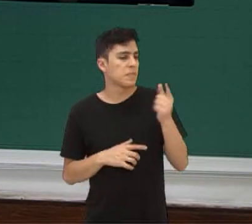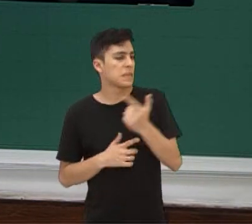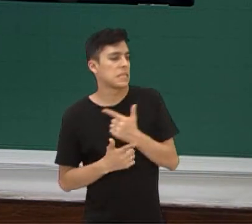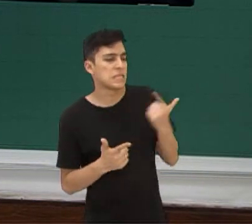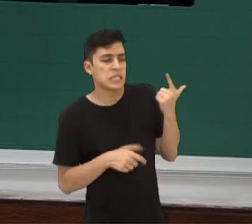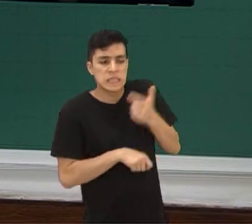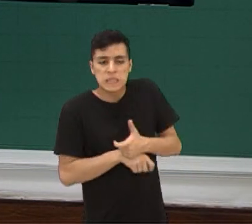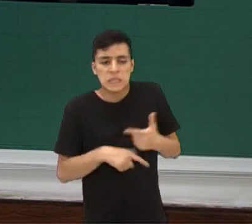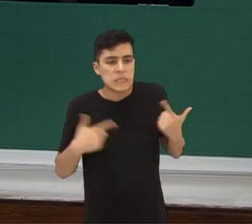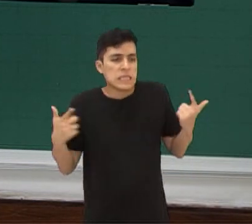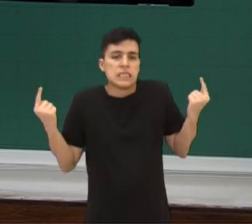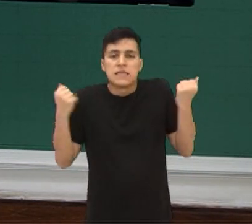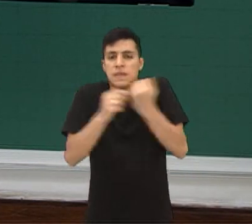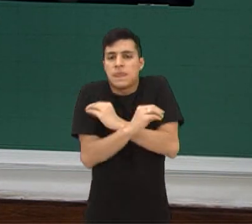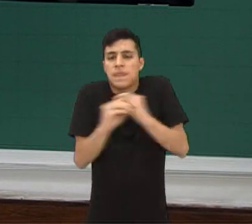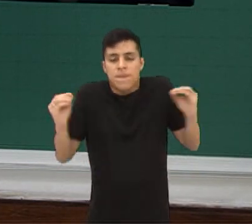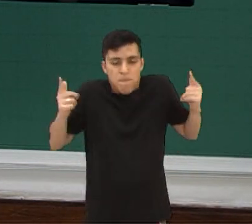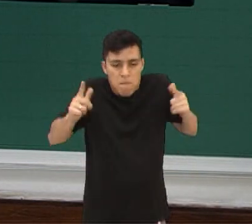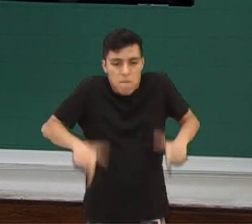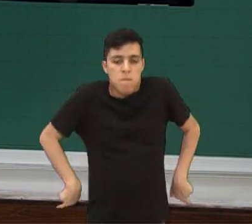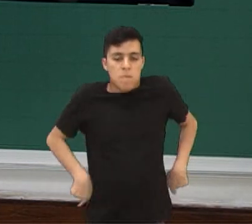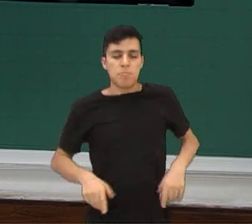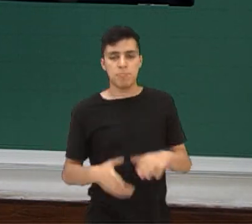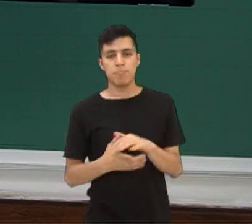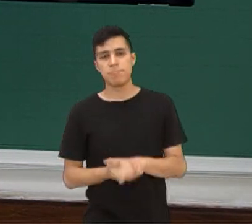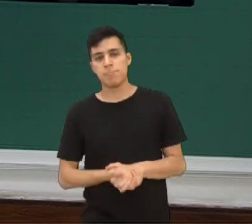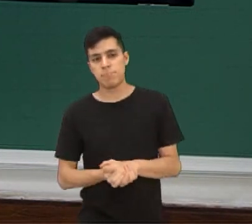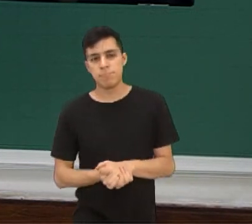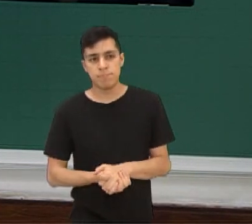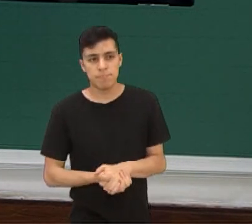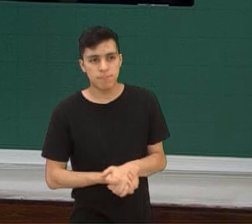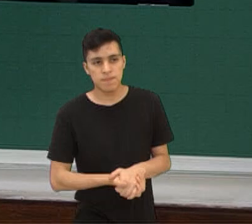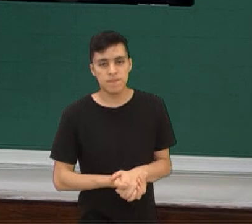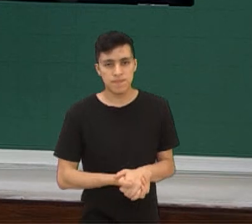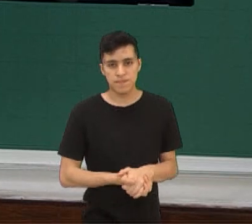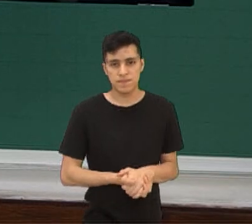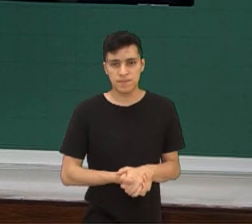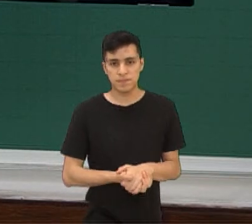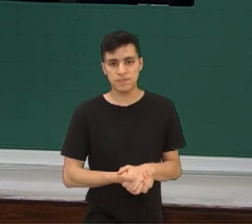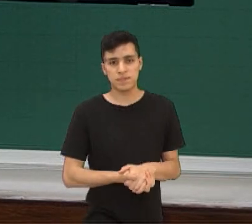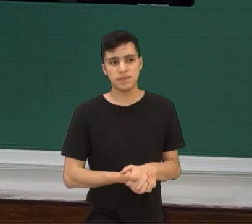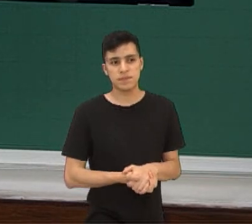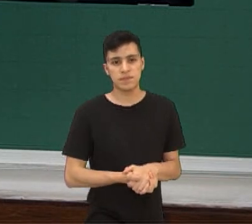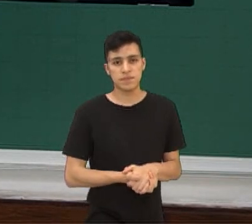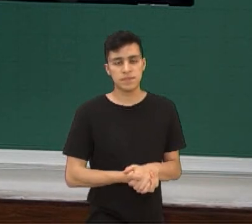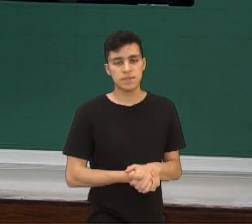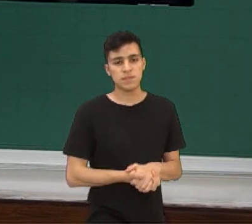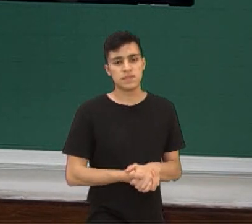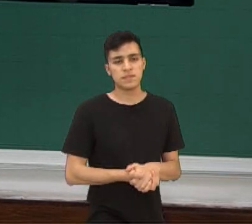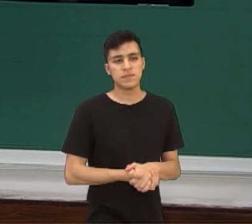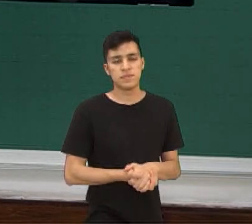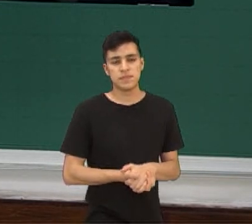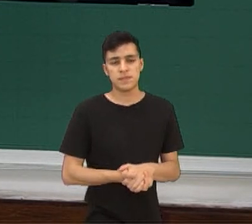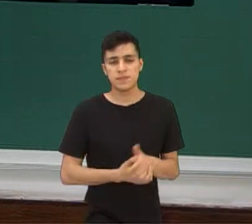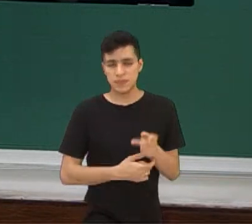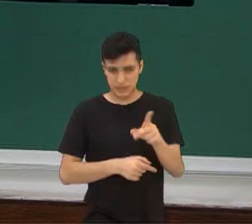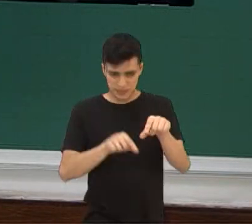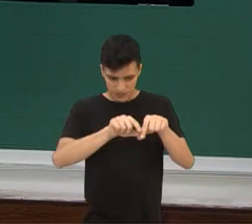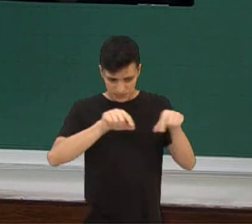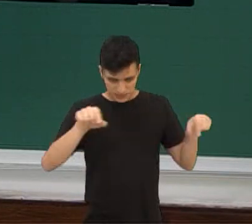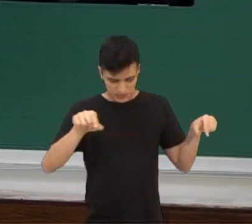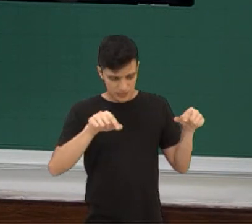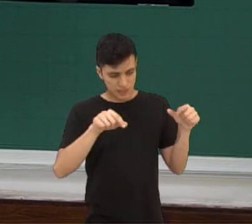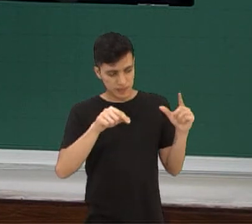tostão, tá? Ela não tinha dinheiro. Pero después de ver los resultados de la cirugía, chegou à conclusão de que havia valido